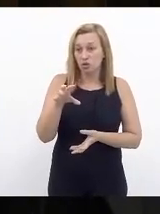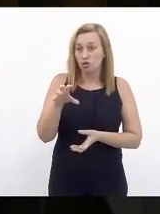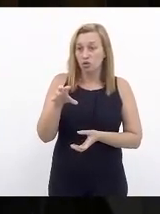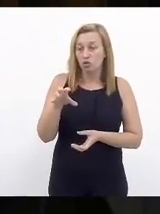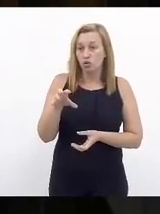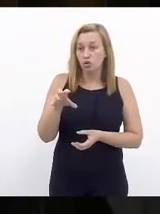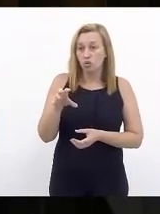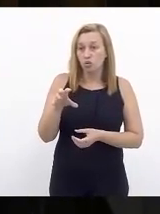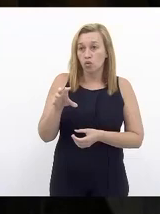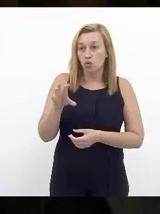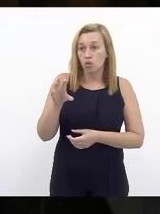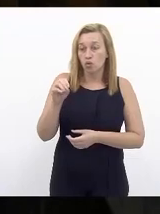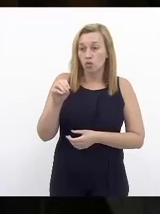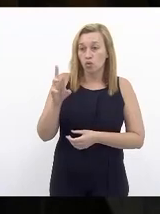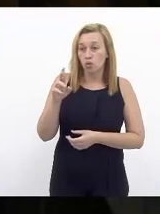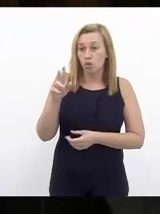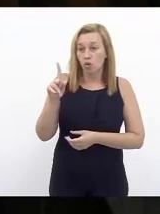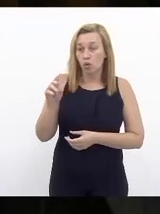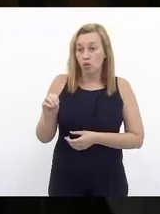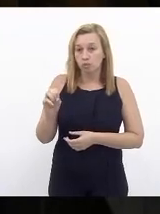presidente.